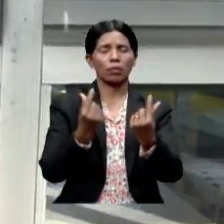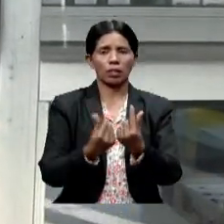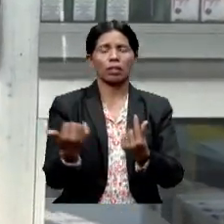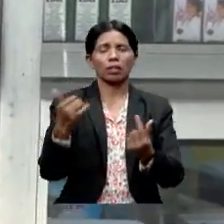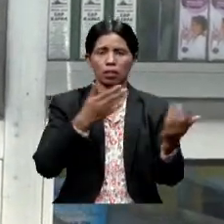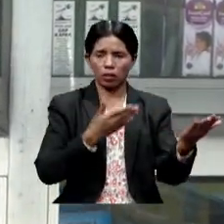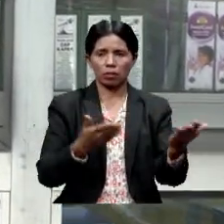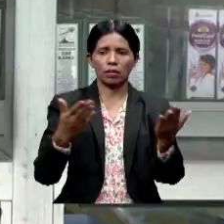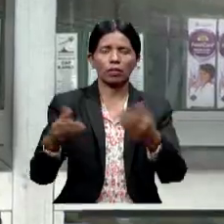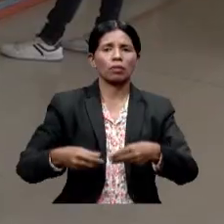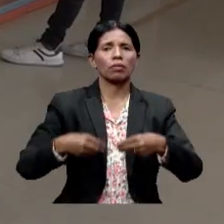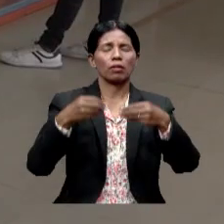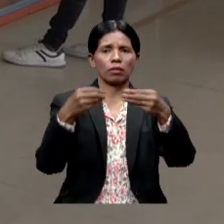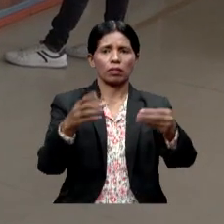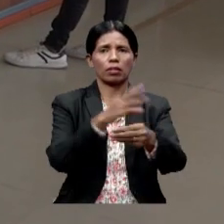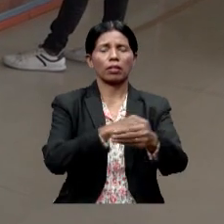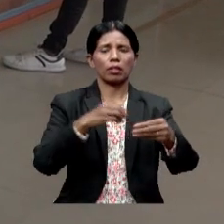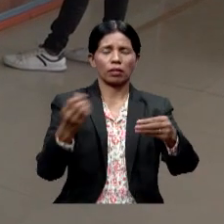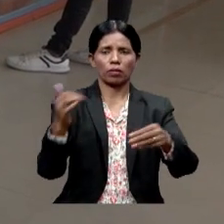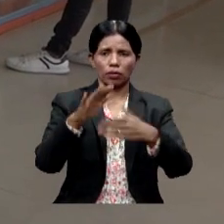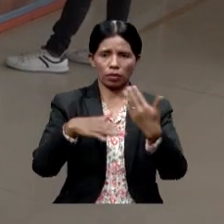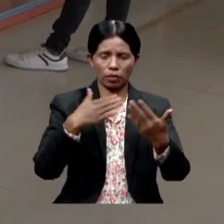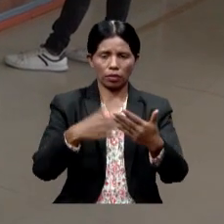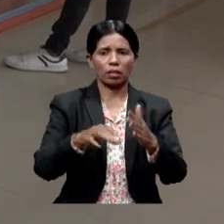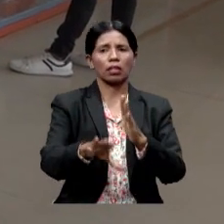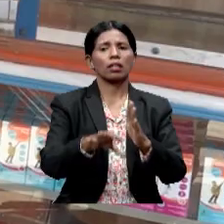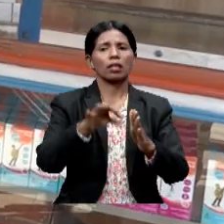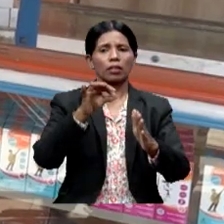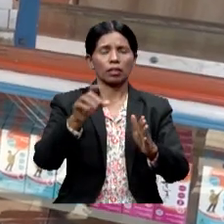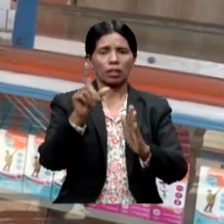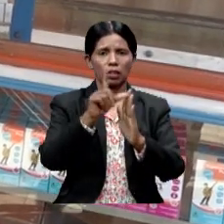importa ne distribui ba farmácia retalha sira, nebe retangona